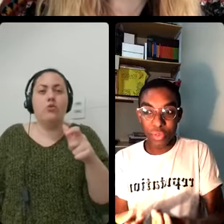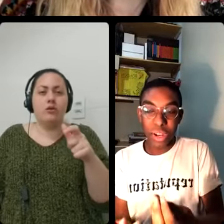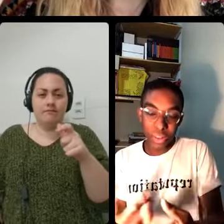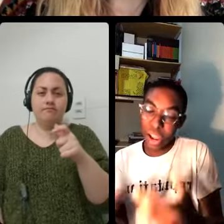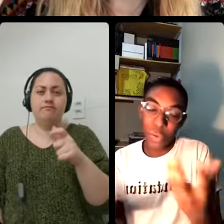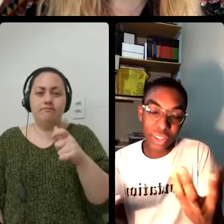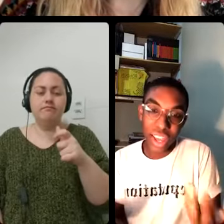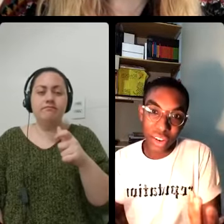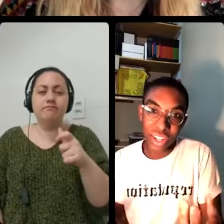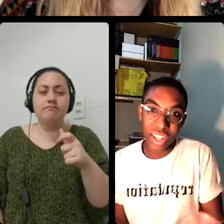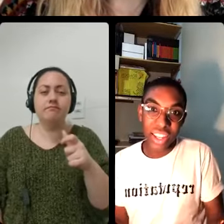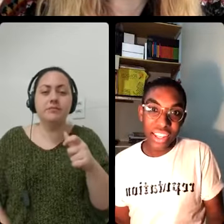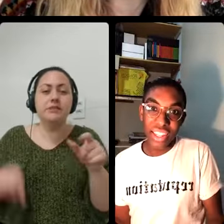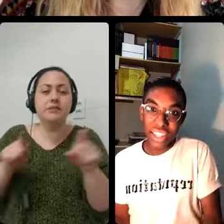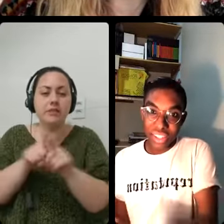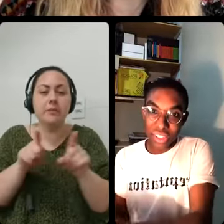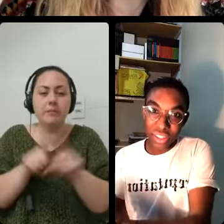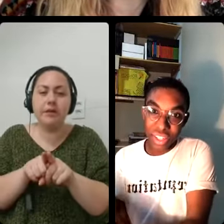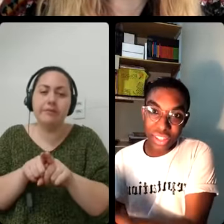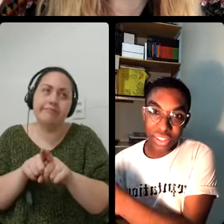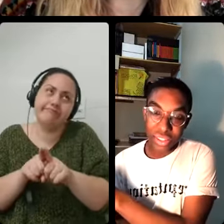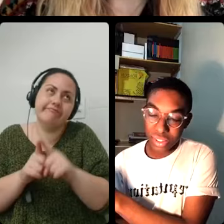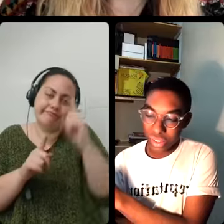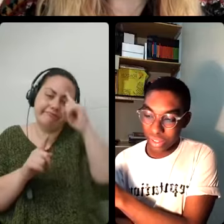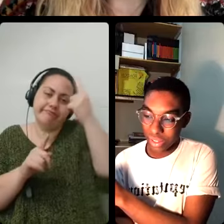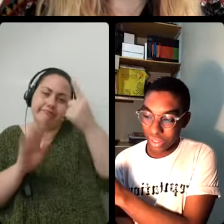tivesse algo ideal, né?